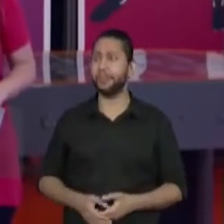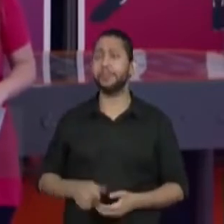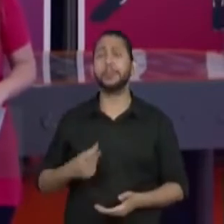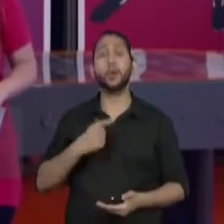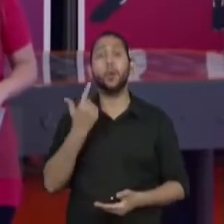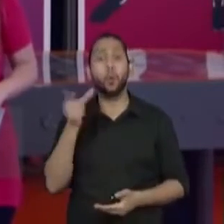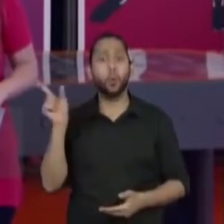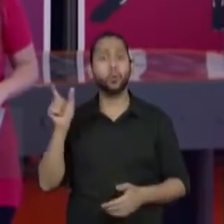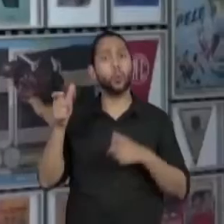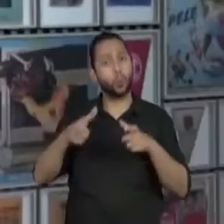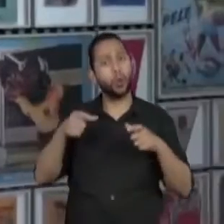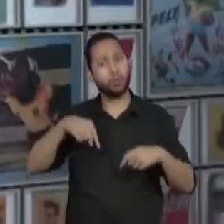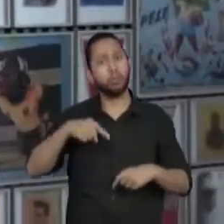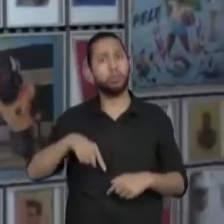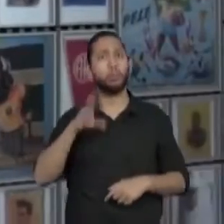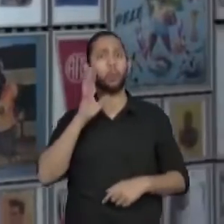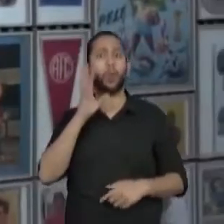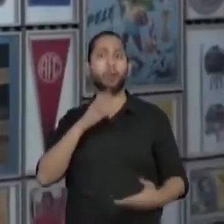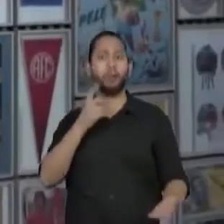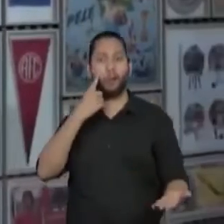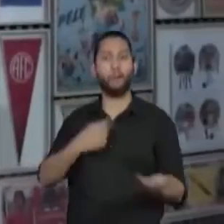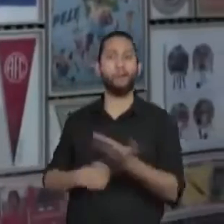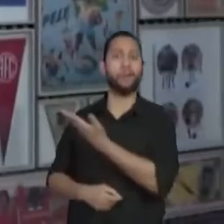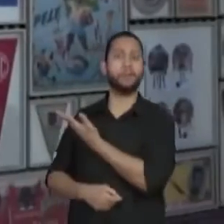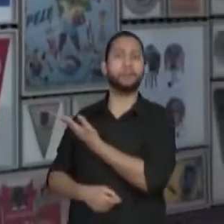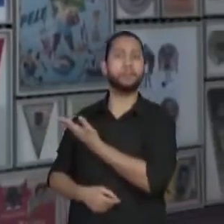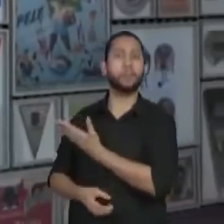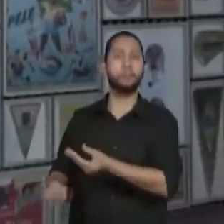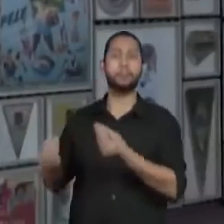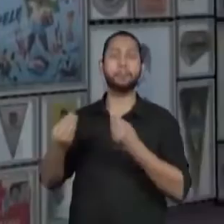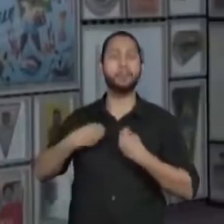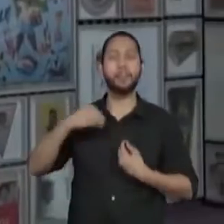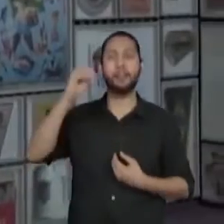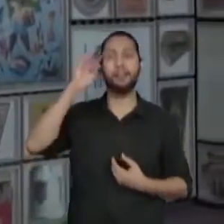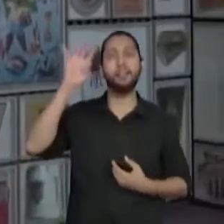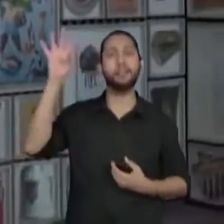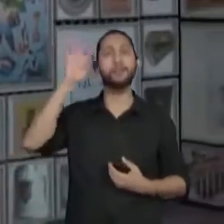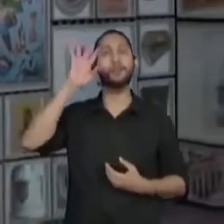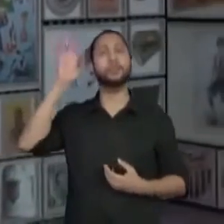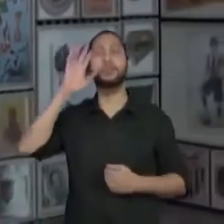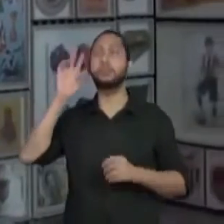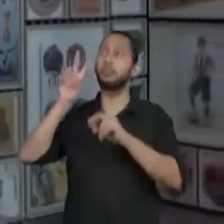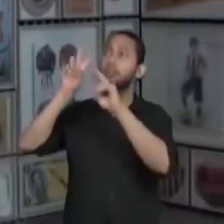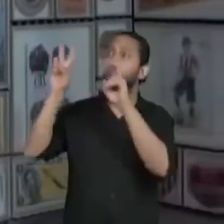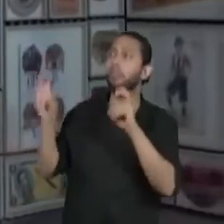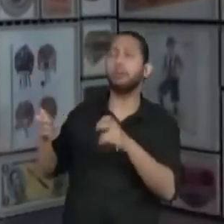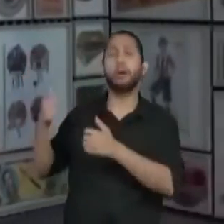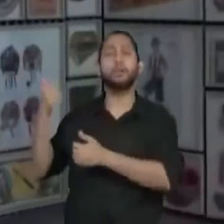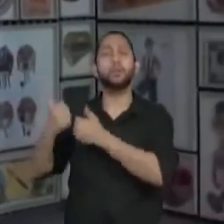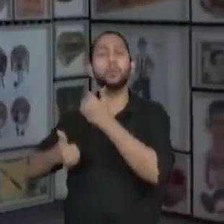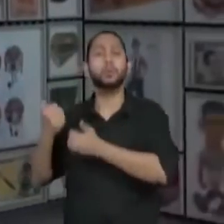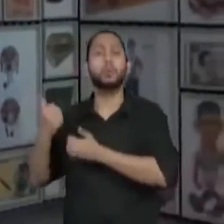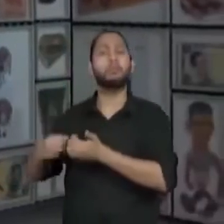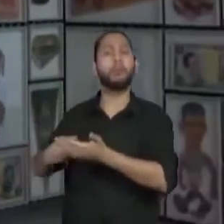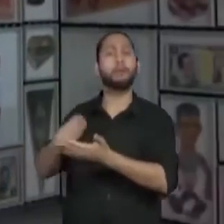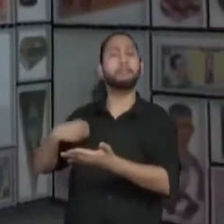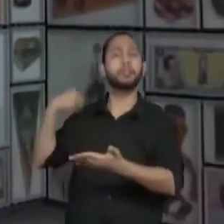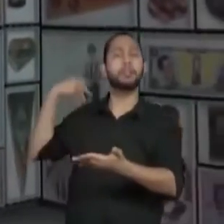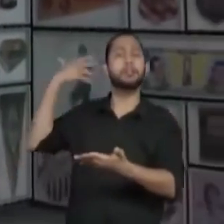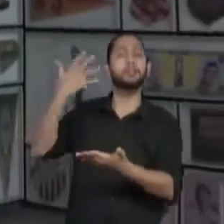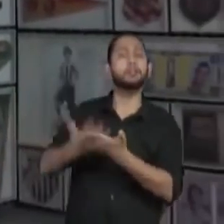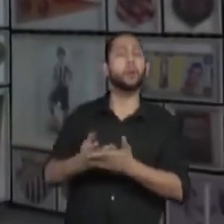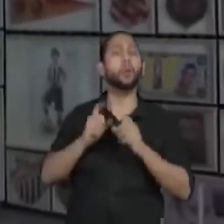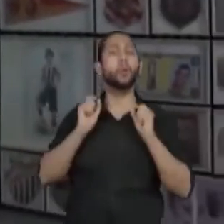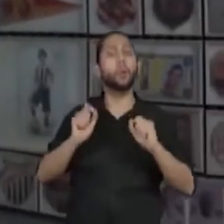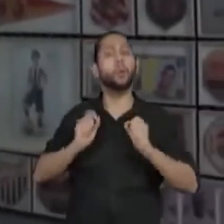muito bacana e nos leva a refletir no que a gente sabe do futebol durante a nossa vida. Que essa